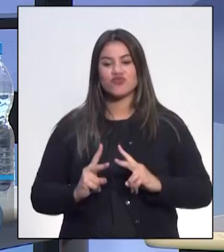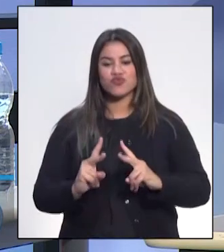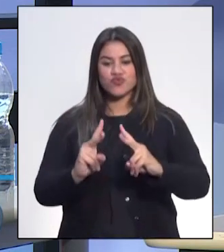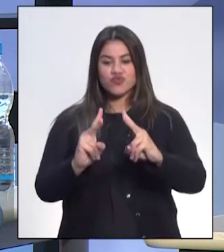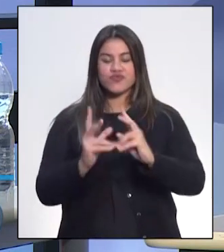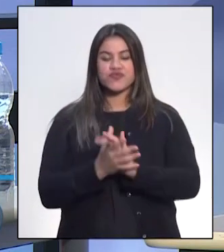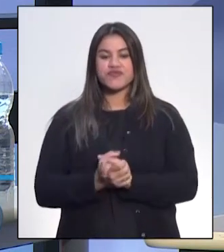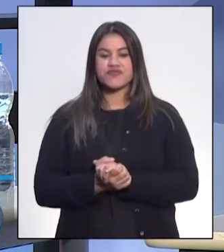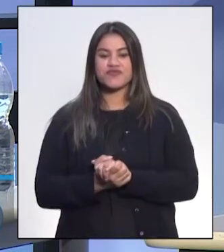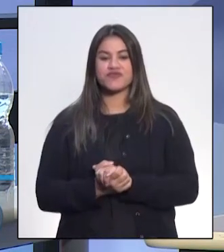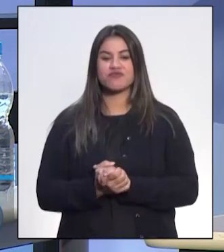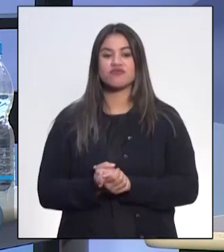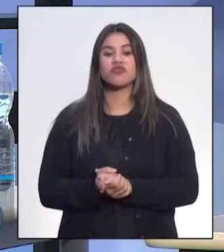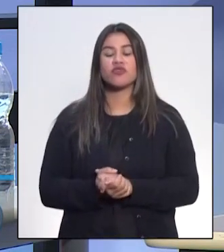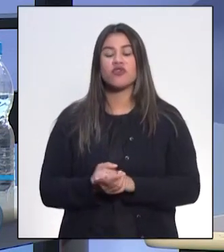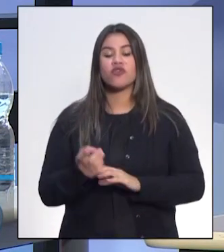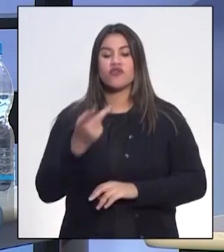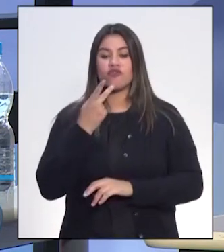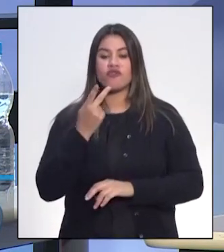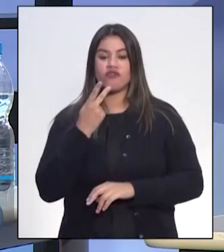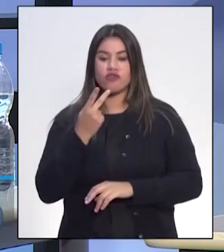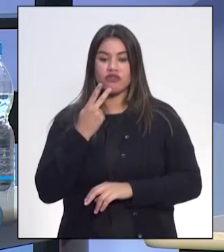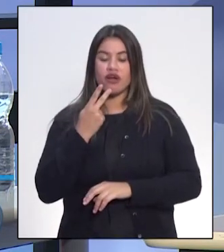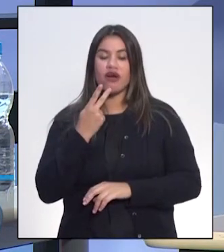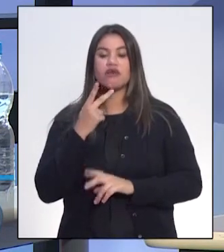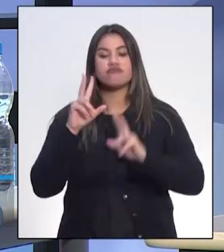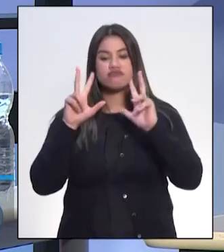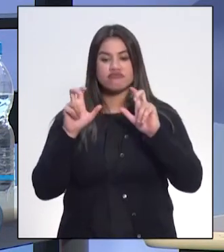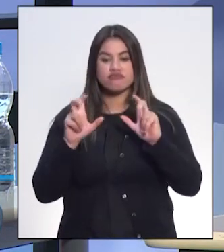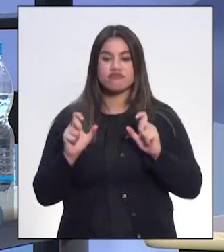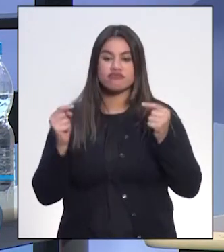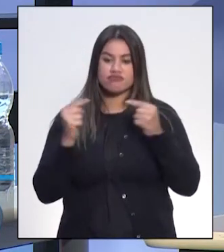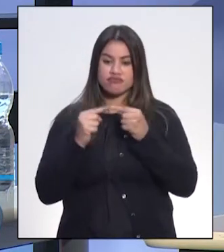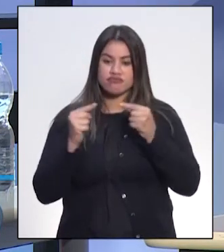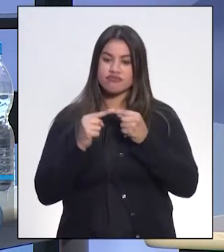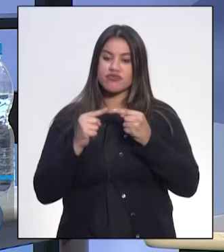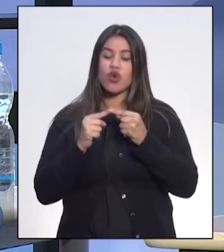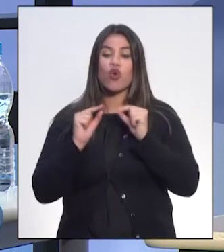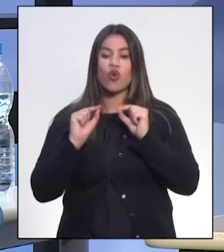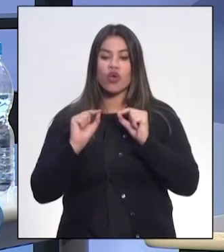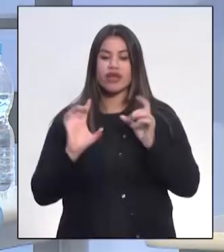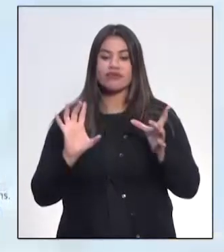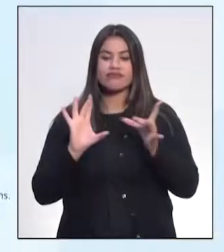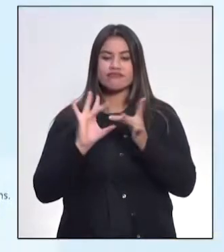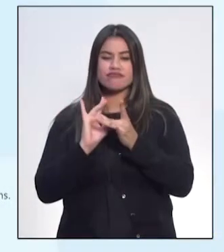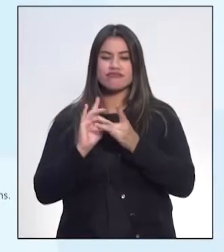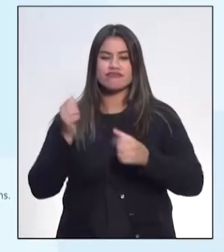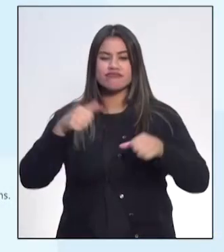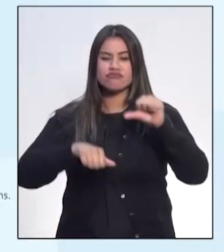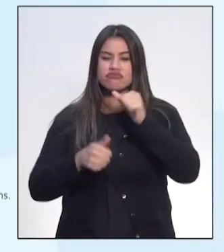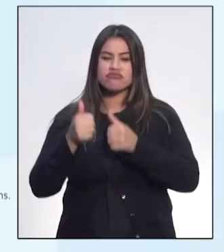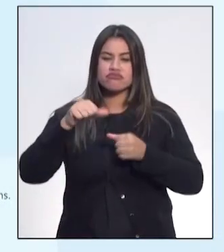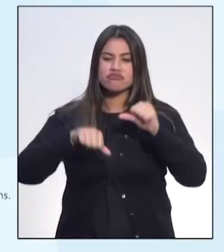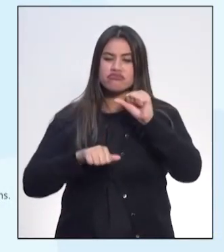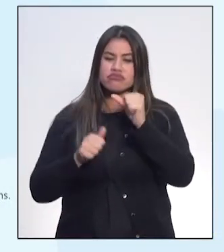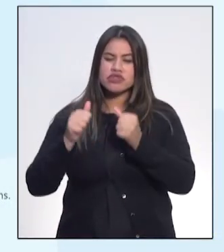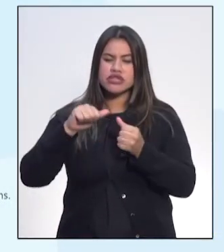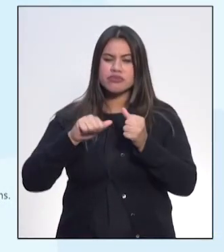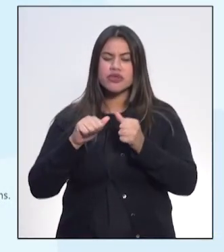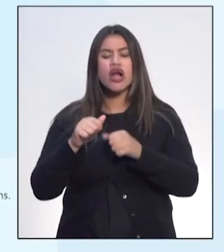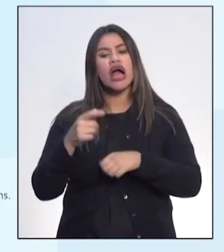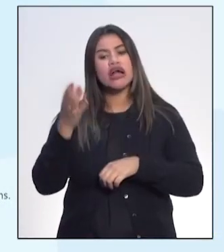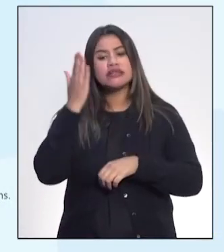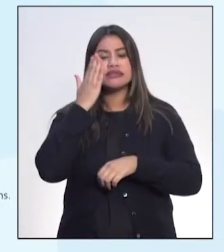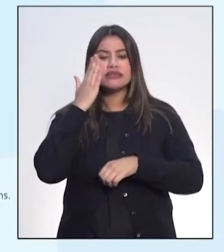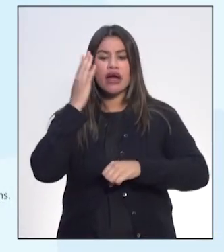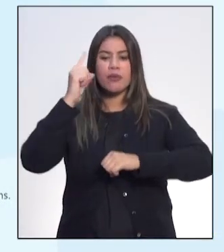na nossa parte da matéria específica, tá? Então, eu tenho aqui a ligação química. Nós sabemos que os átomos eles não estão